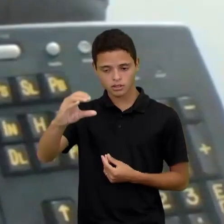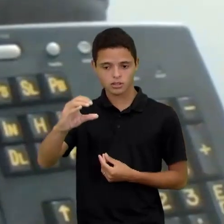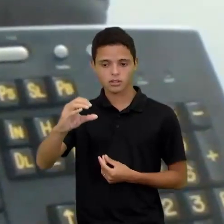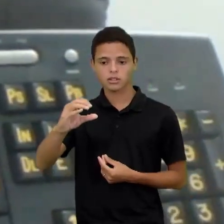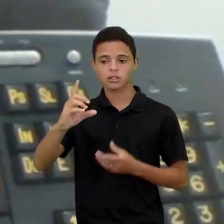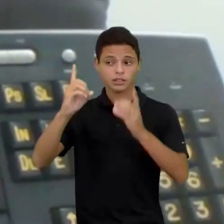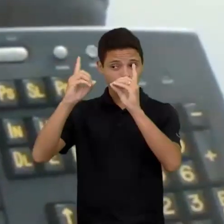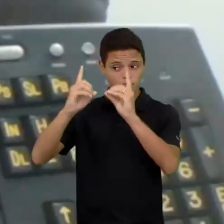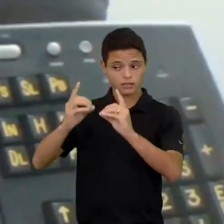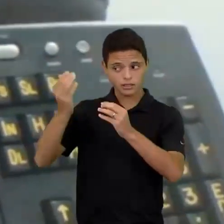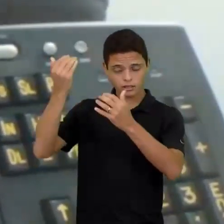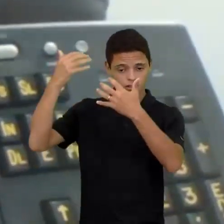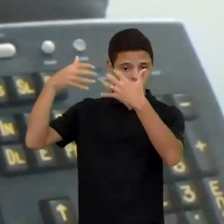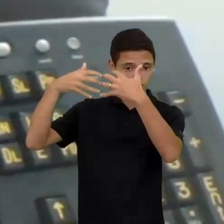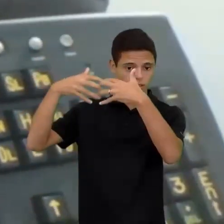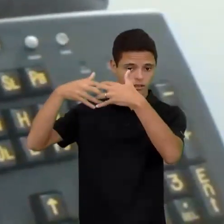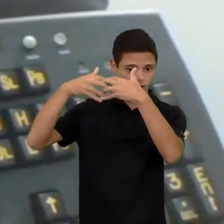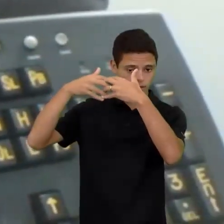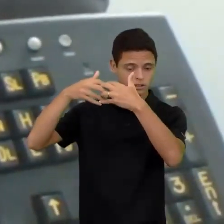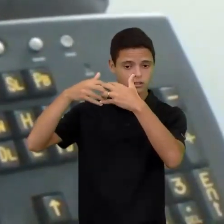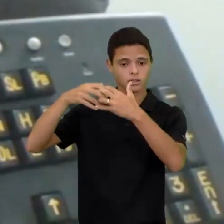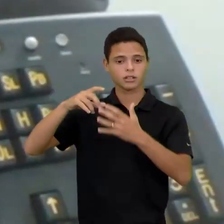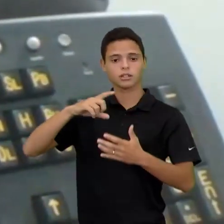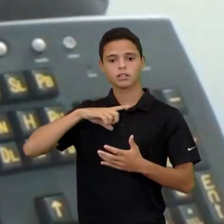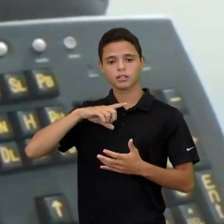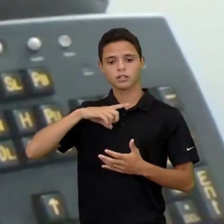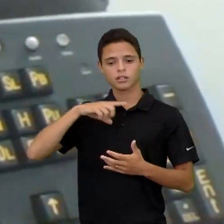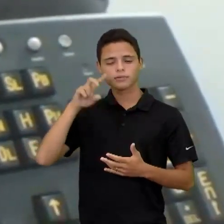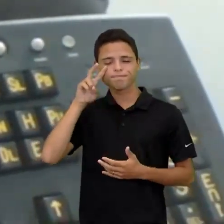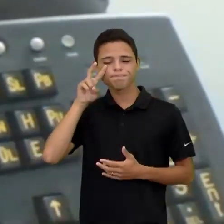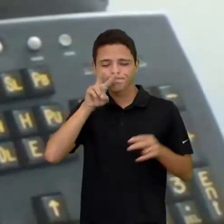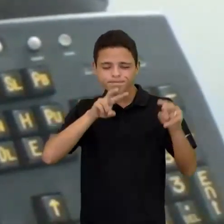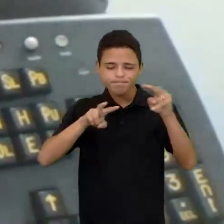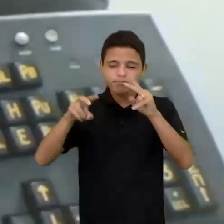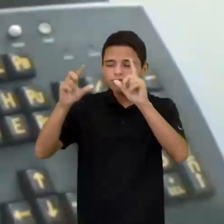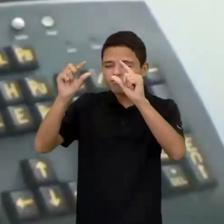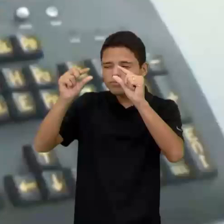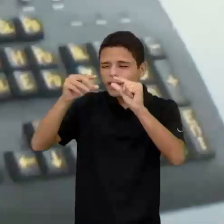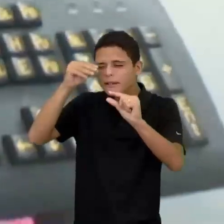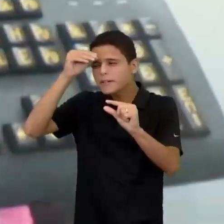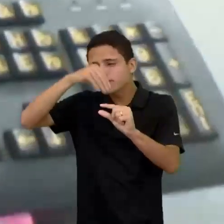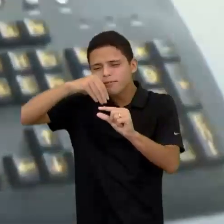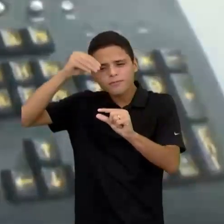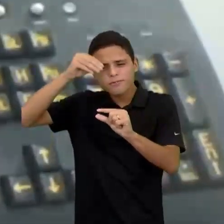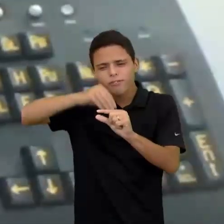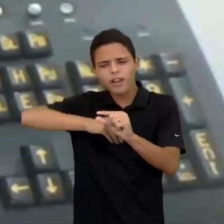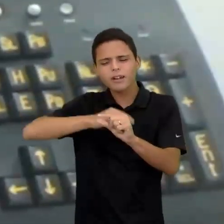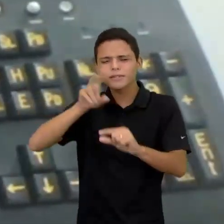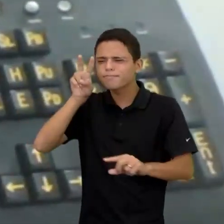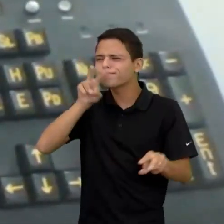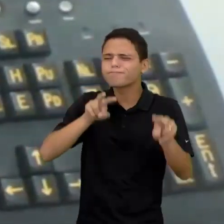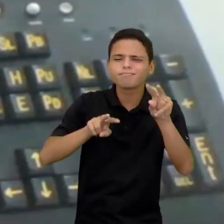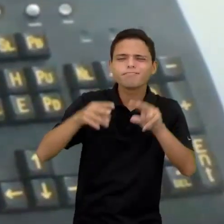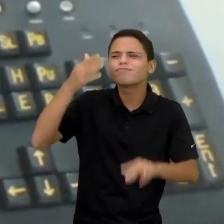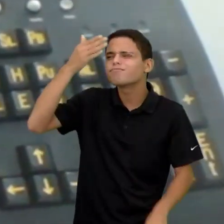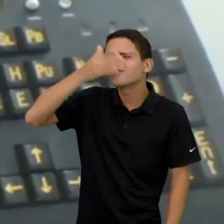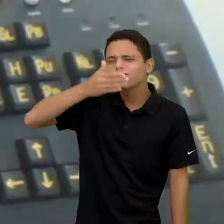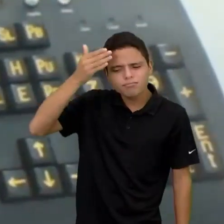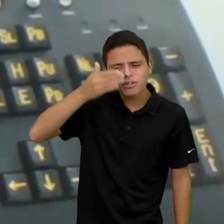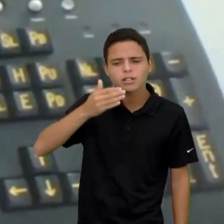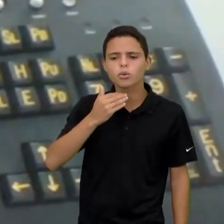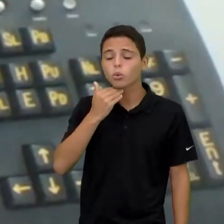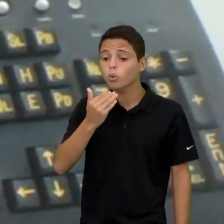deficiência, com a paralisia cerebral, eles têm a acuidade visual diminuída. Então, ele precisa da ampliação,